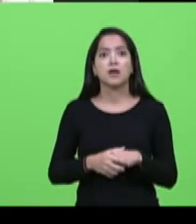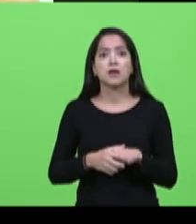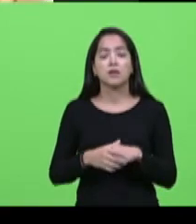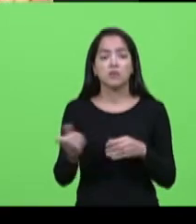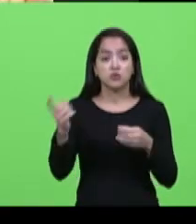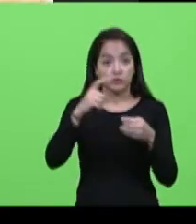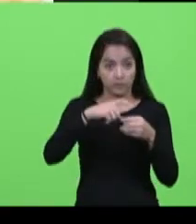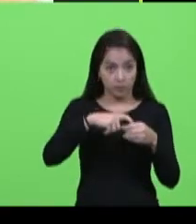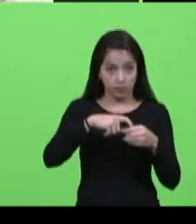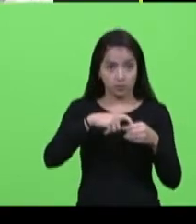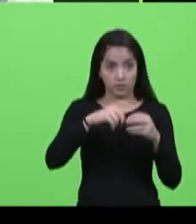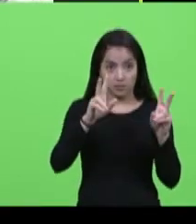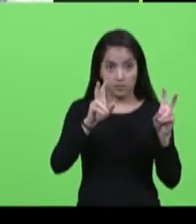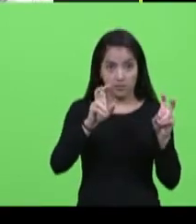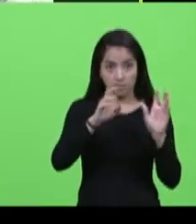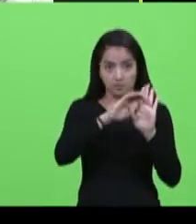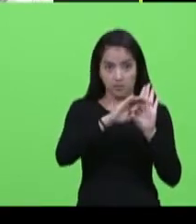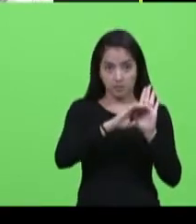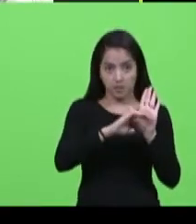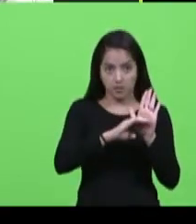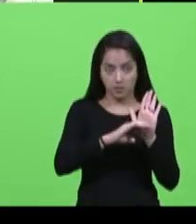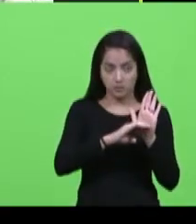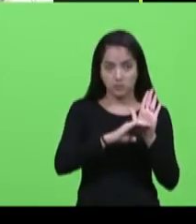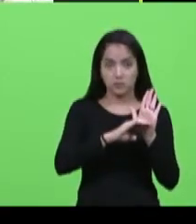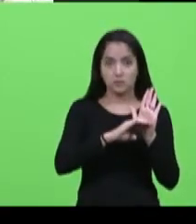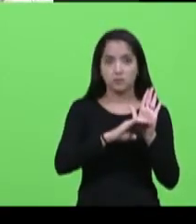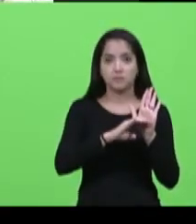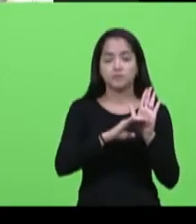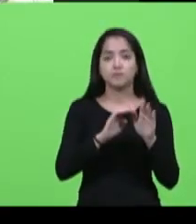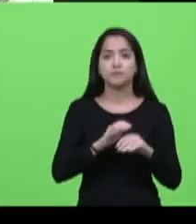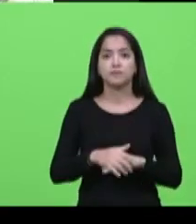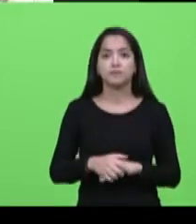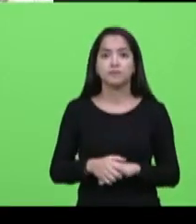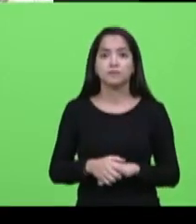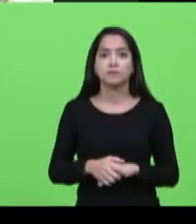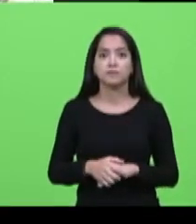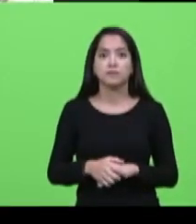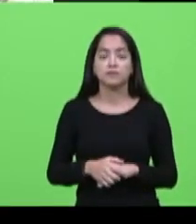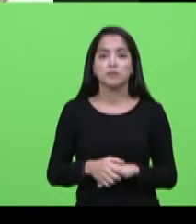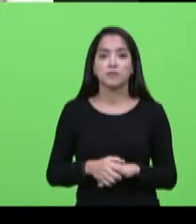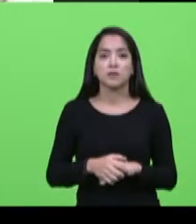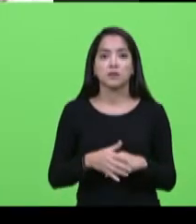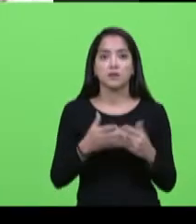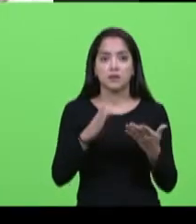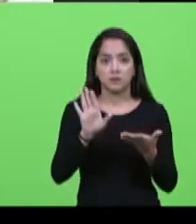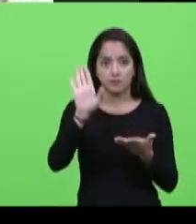deputada. Deputada, o deputado Ivanatti tem a palavra pela ordem.